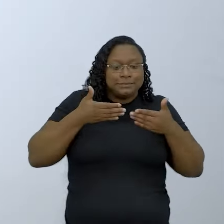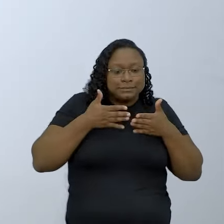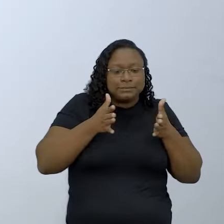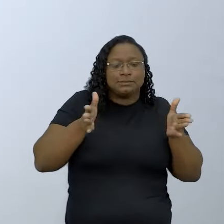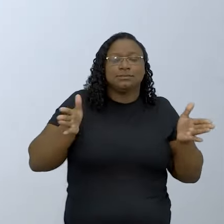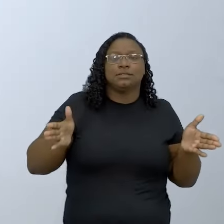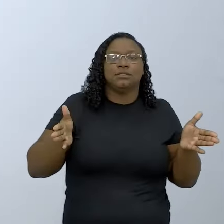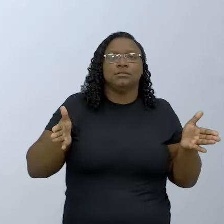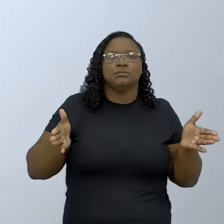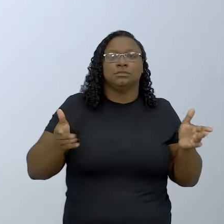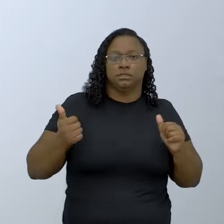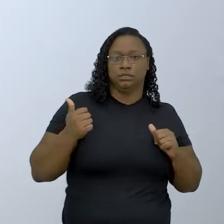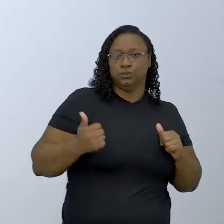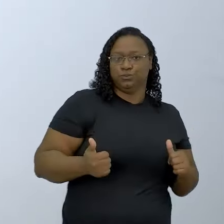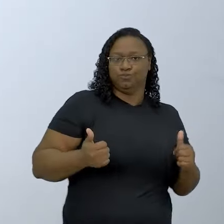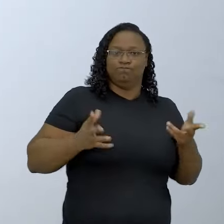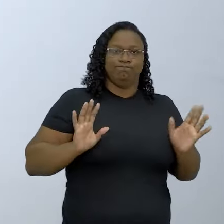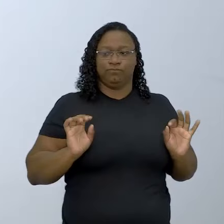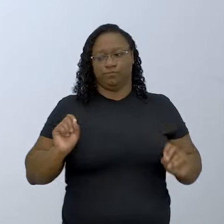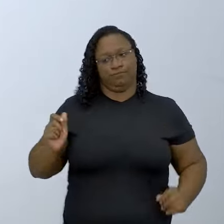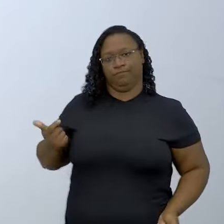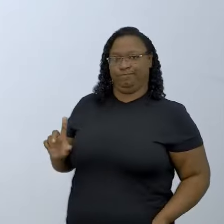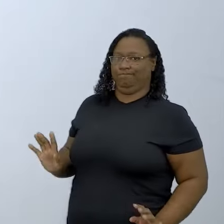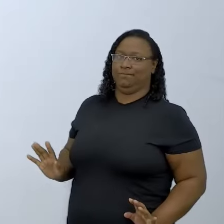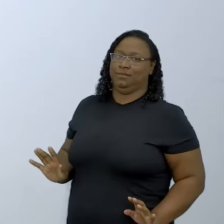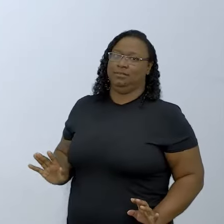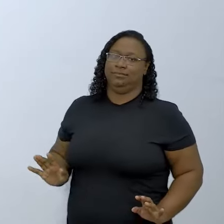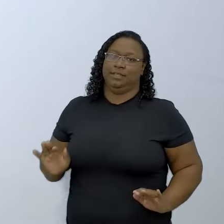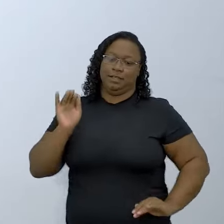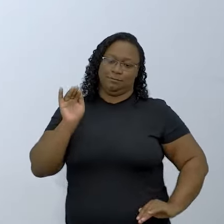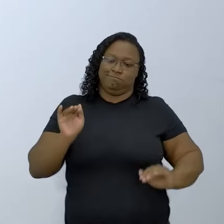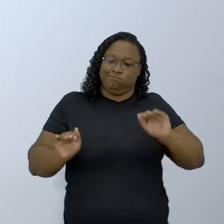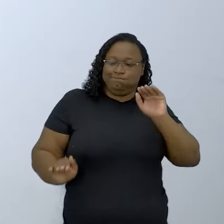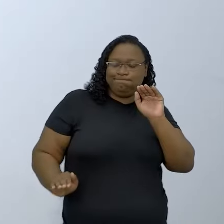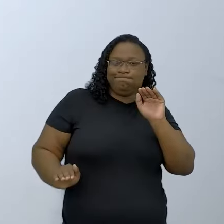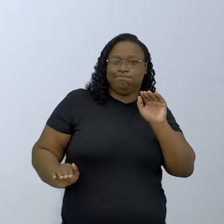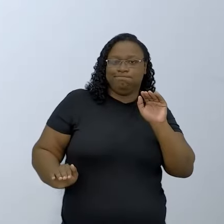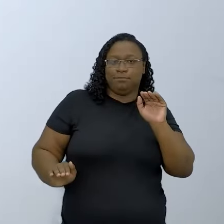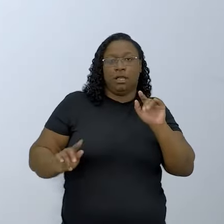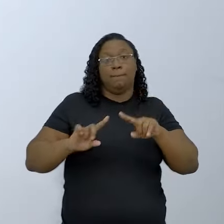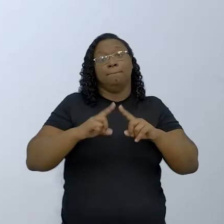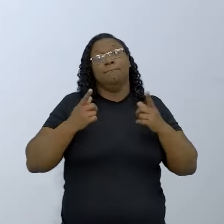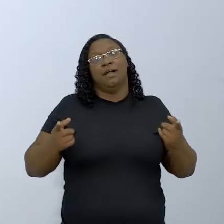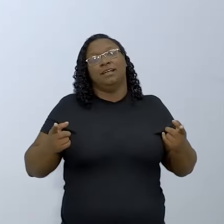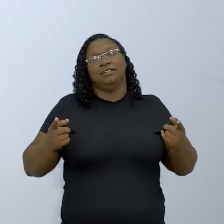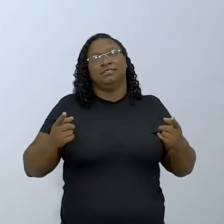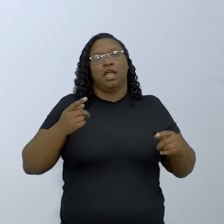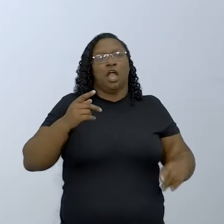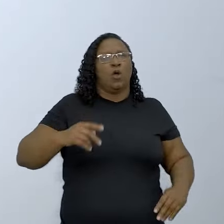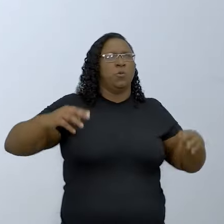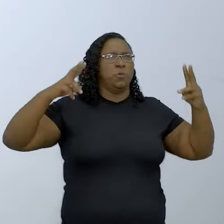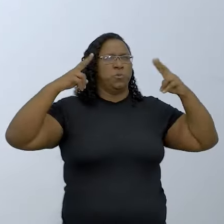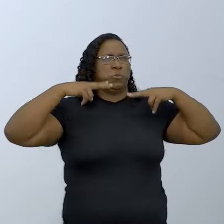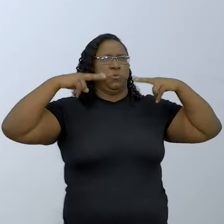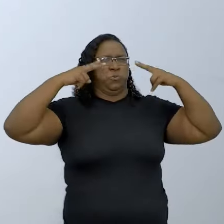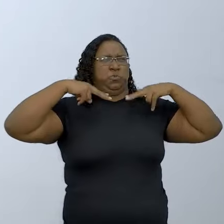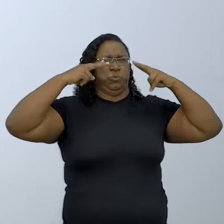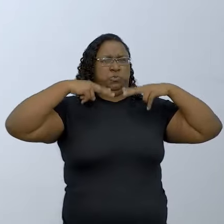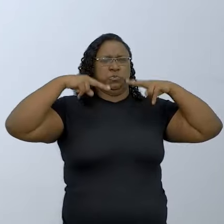ou não, a gente está falando, sim, de um modelo que é hierárquico. Porém, quando a gente fala, por exemplo, da poluição, a poluição, ela é democrática.